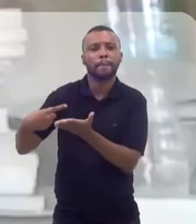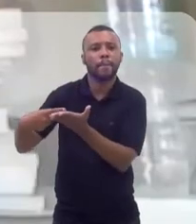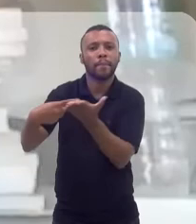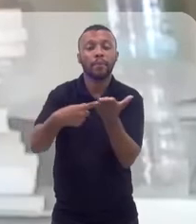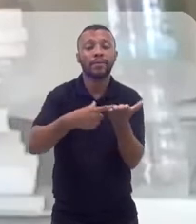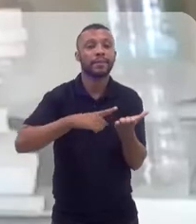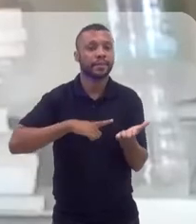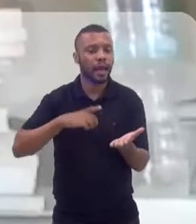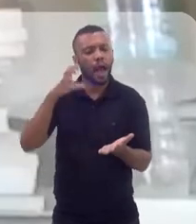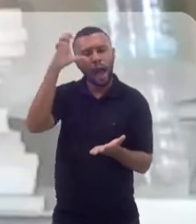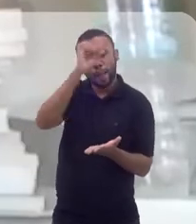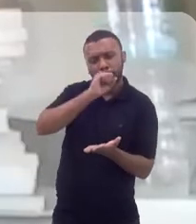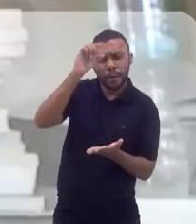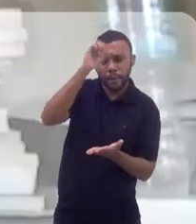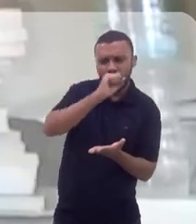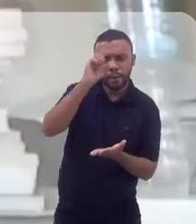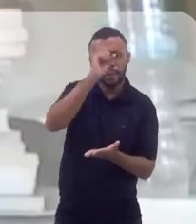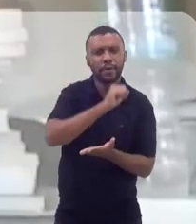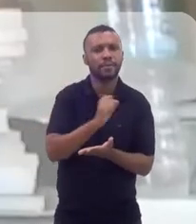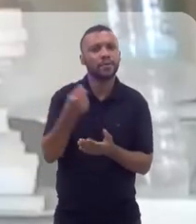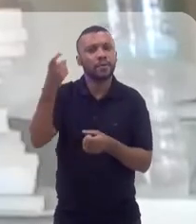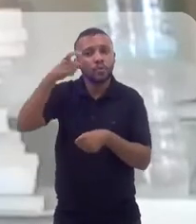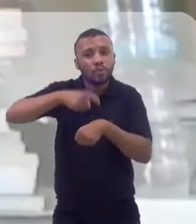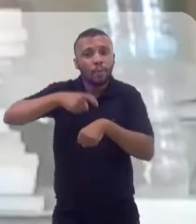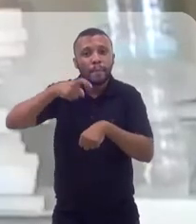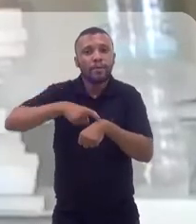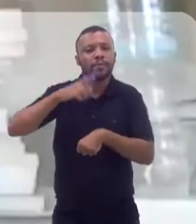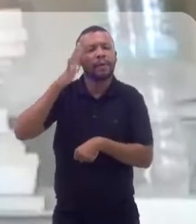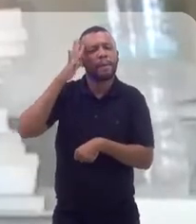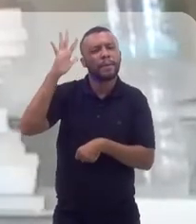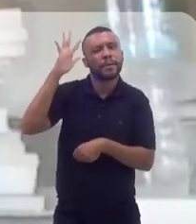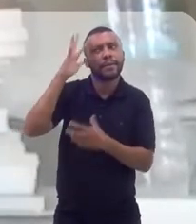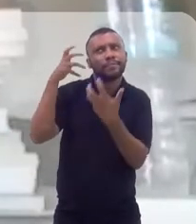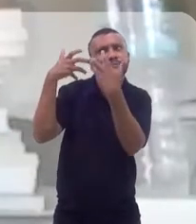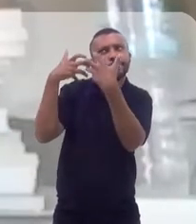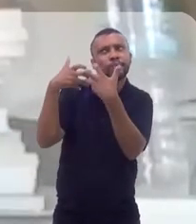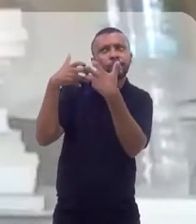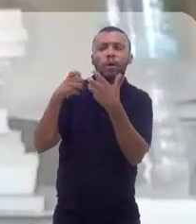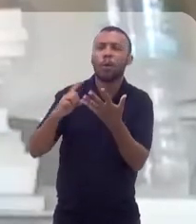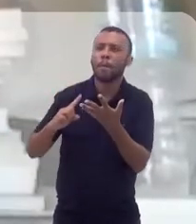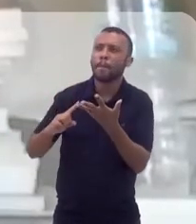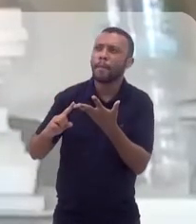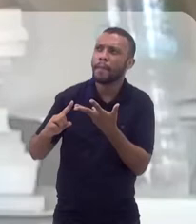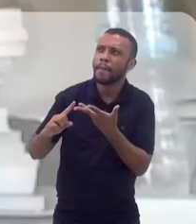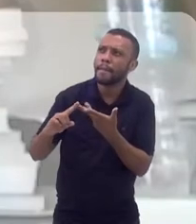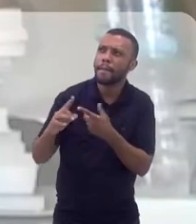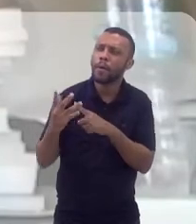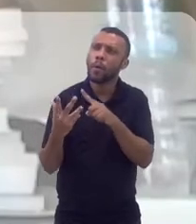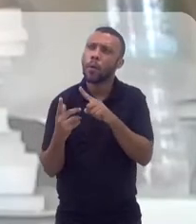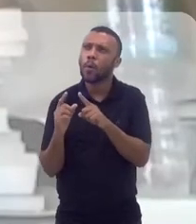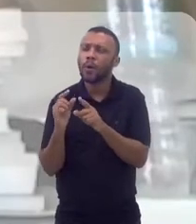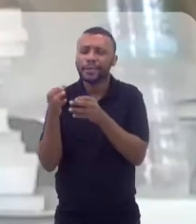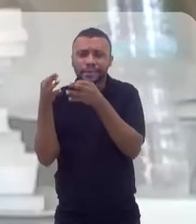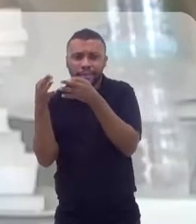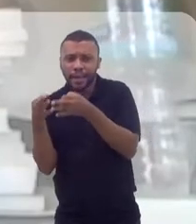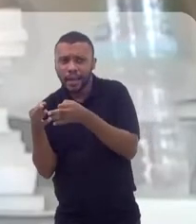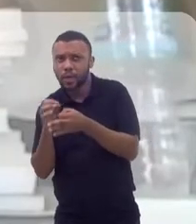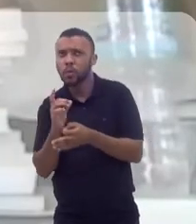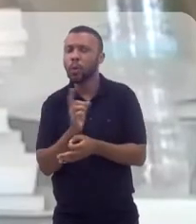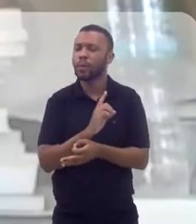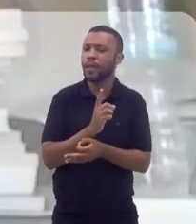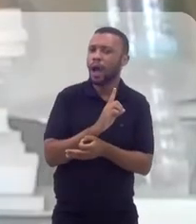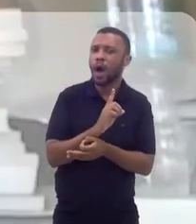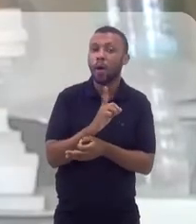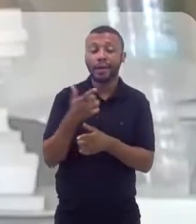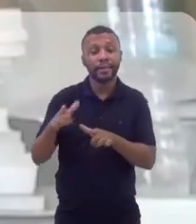organização teve muito aprendizado, acho que está no momento, inclusive, de repensar o que deu certo, o que não deu certo, e acho que esse